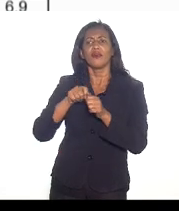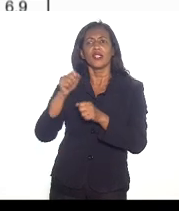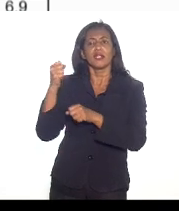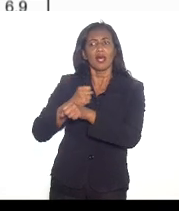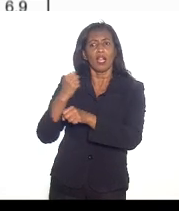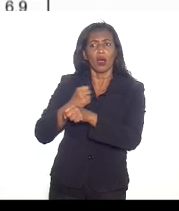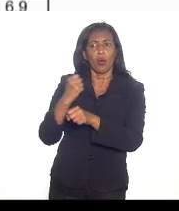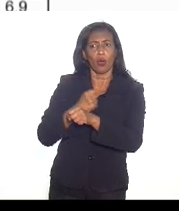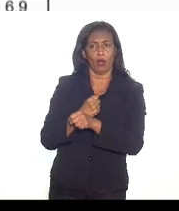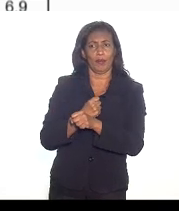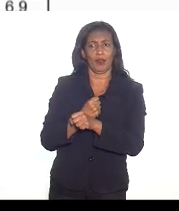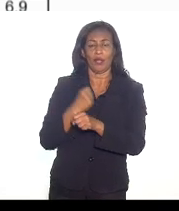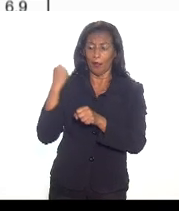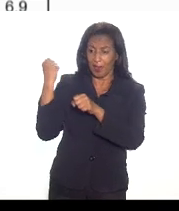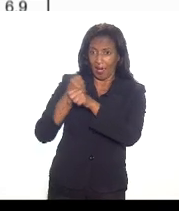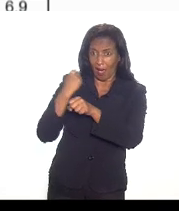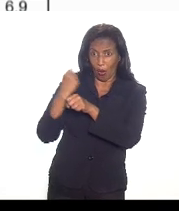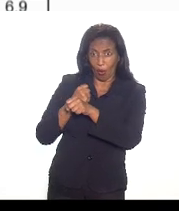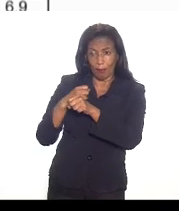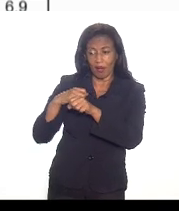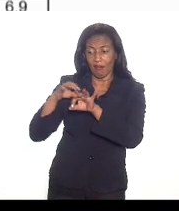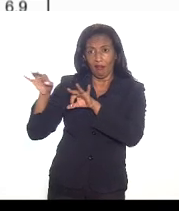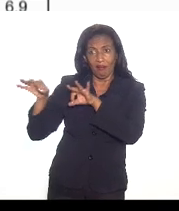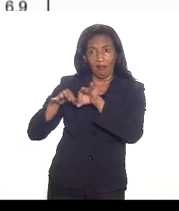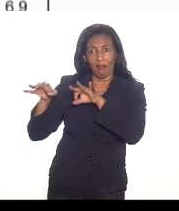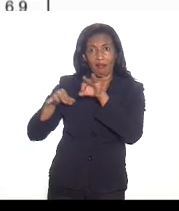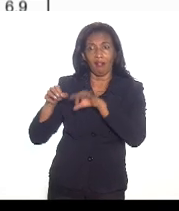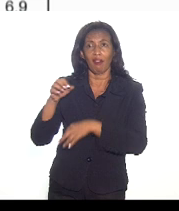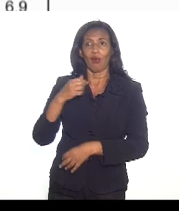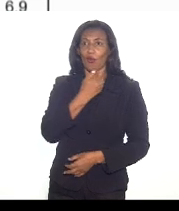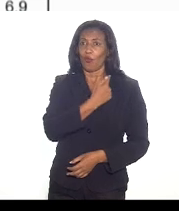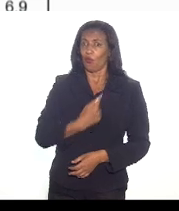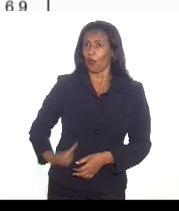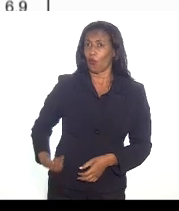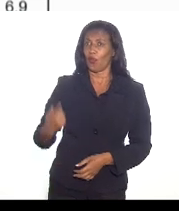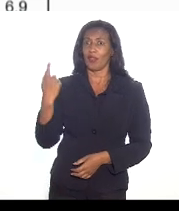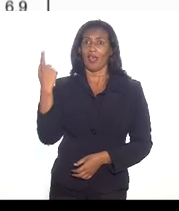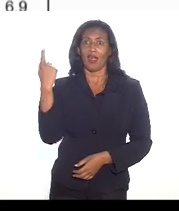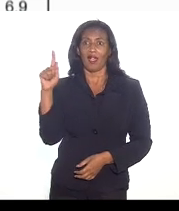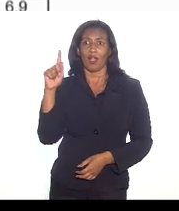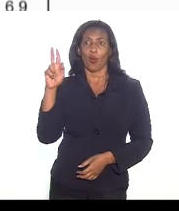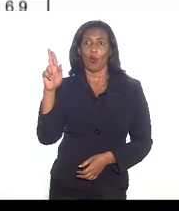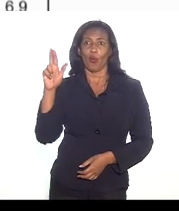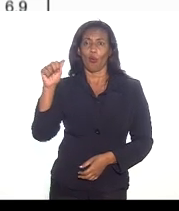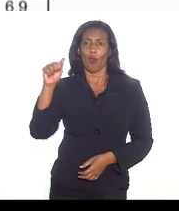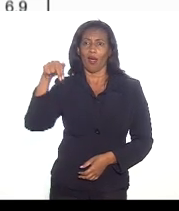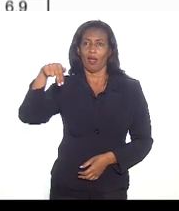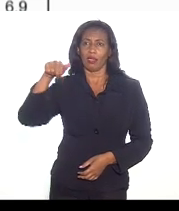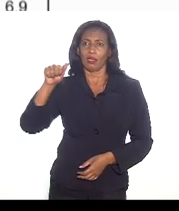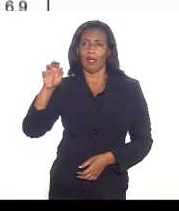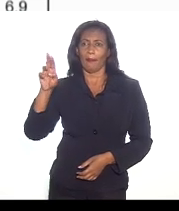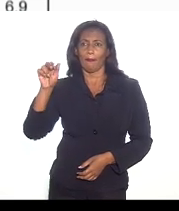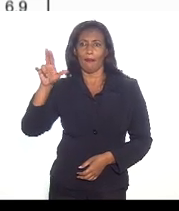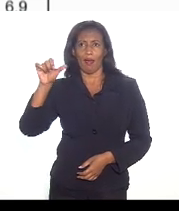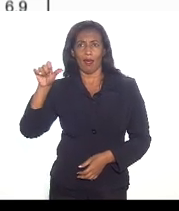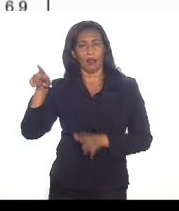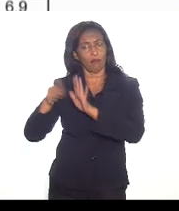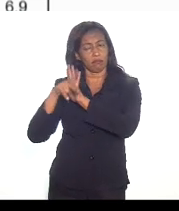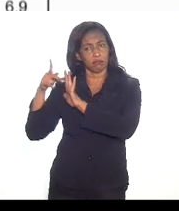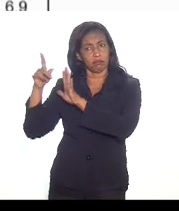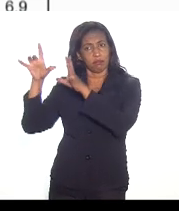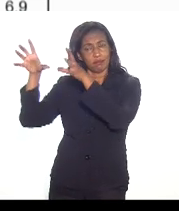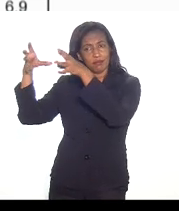foi o governo da Guanabara, né? Que fez uma modernização administrativa importante nos governos Lacerda e Negrão,